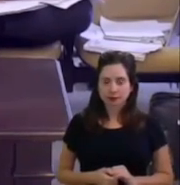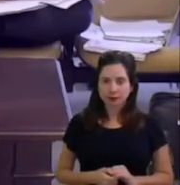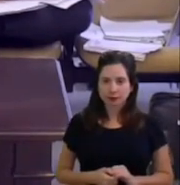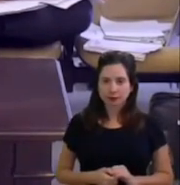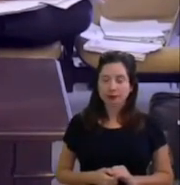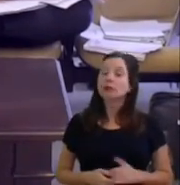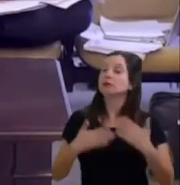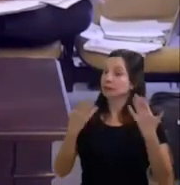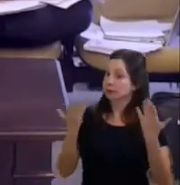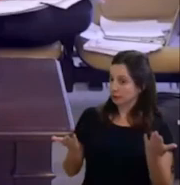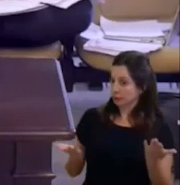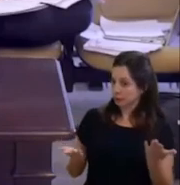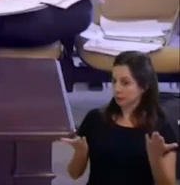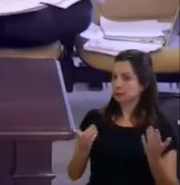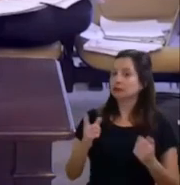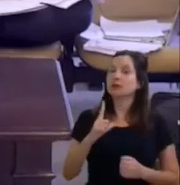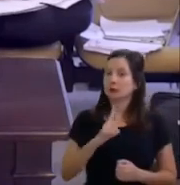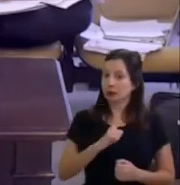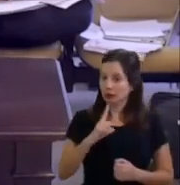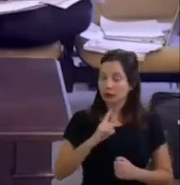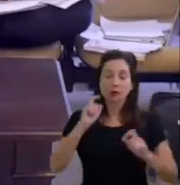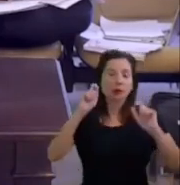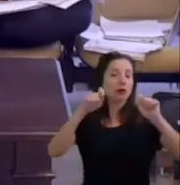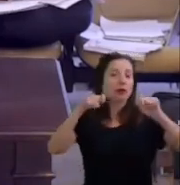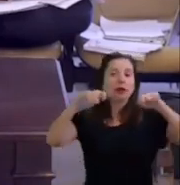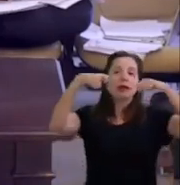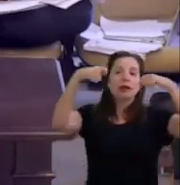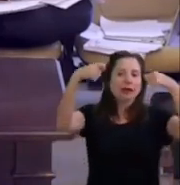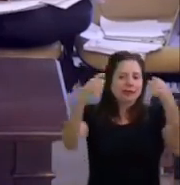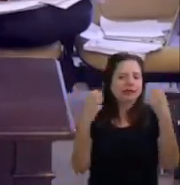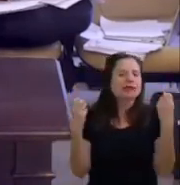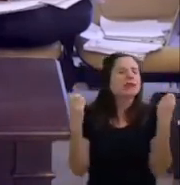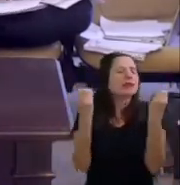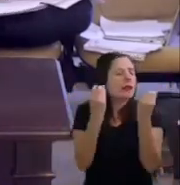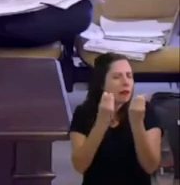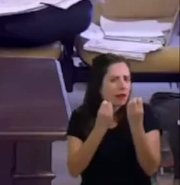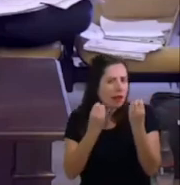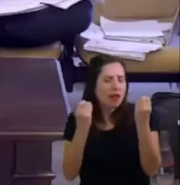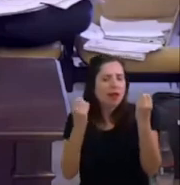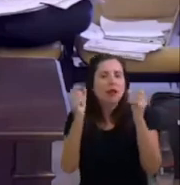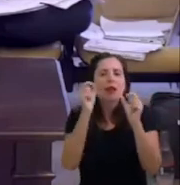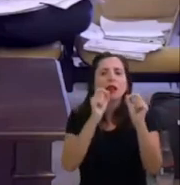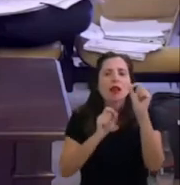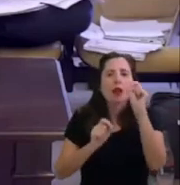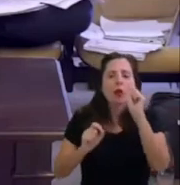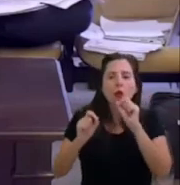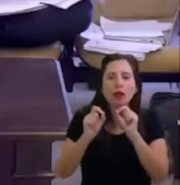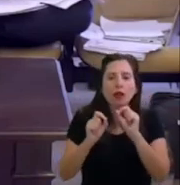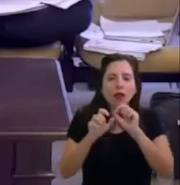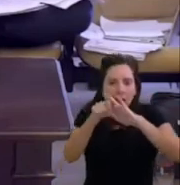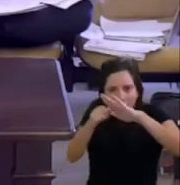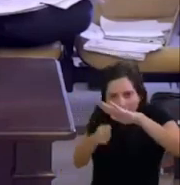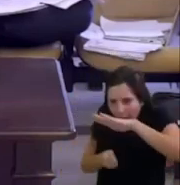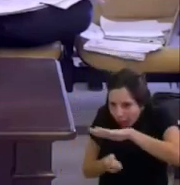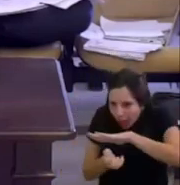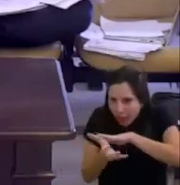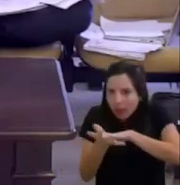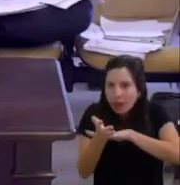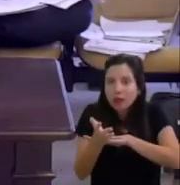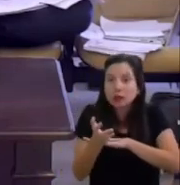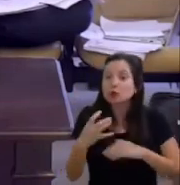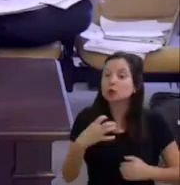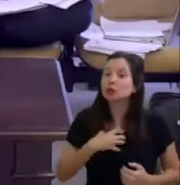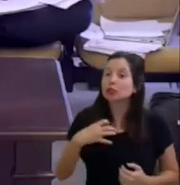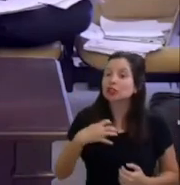Nós temos também uma questão delicada, que é a respeito dos fortes indícios de corrupção. Como eu disse, corrupção no sentido lato, no sentido